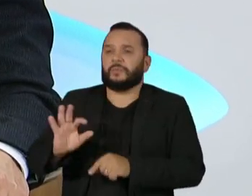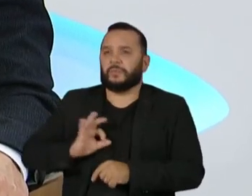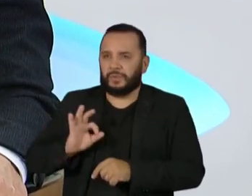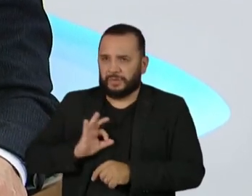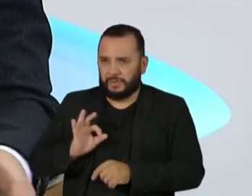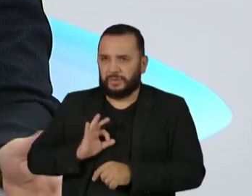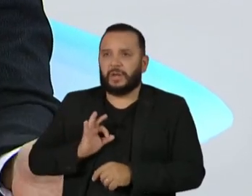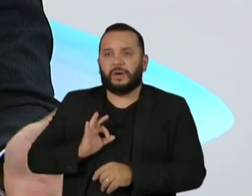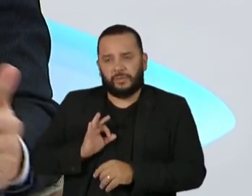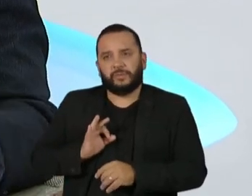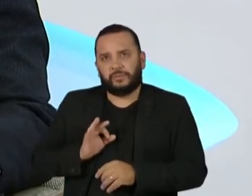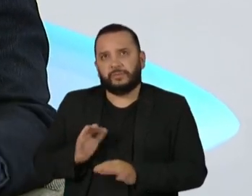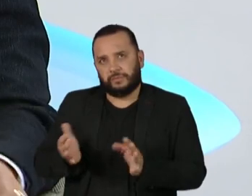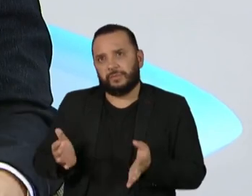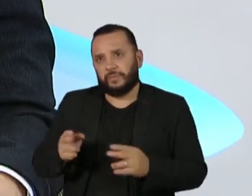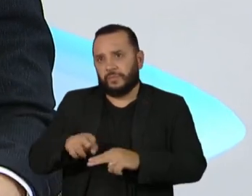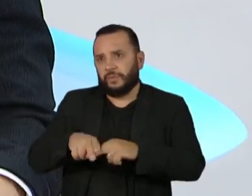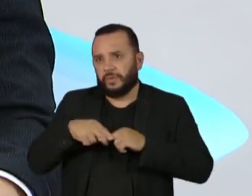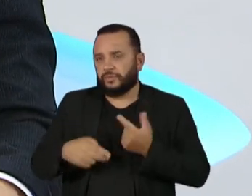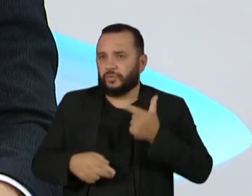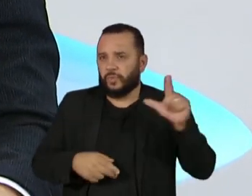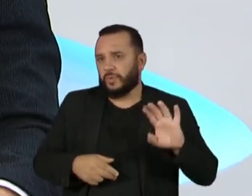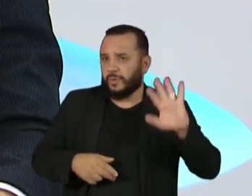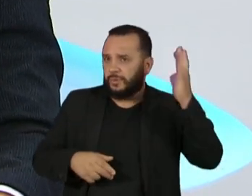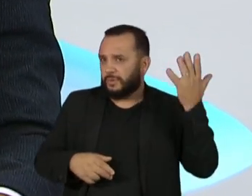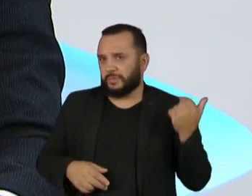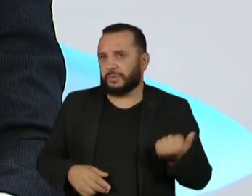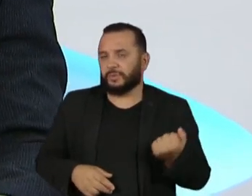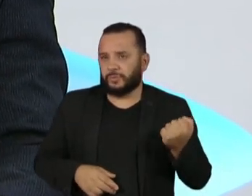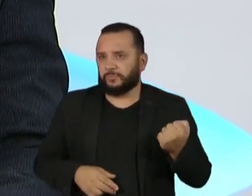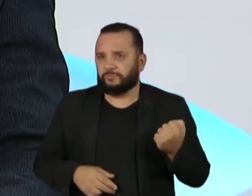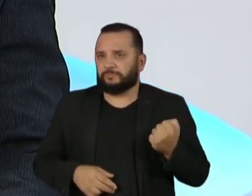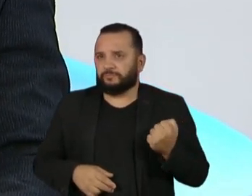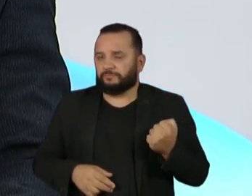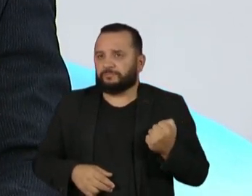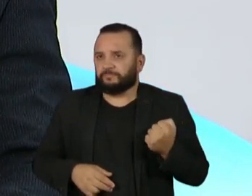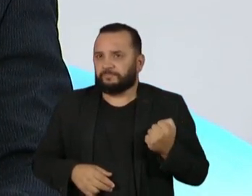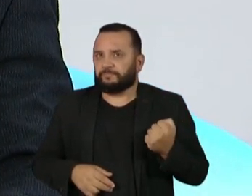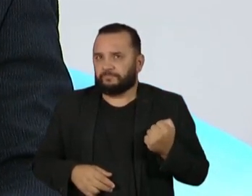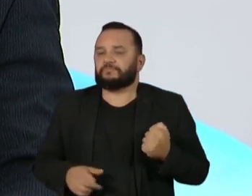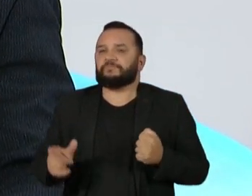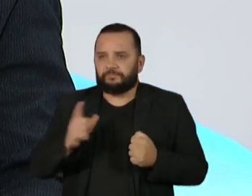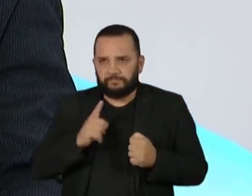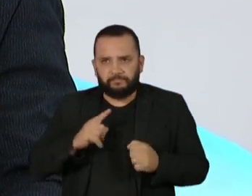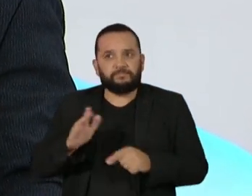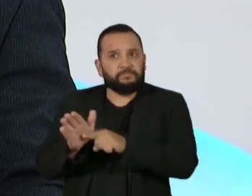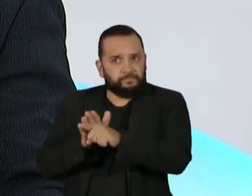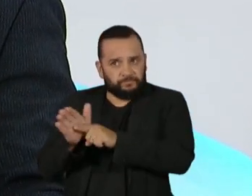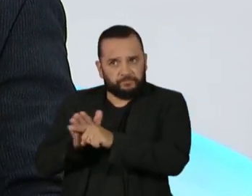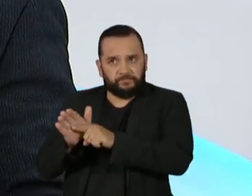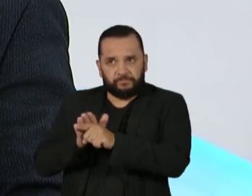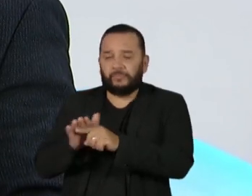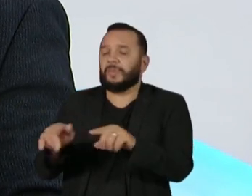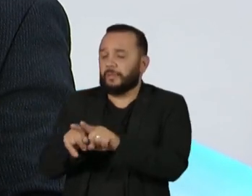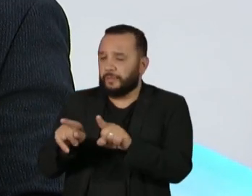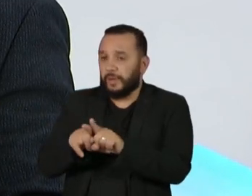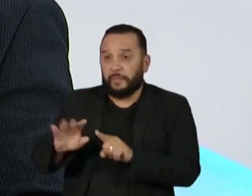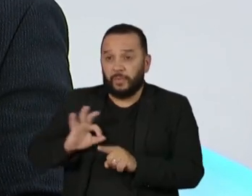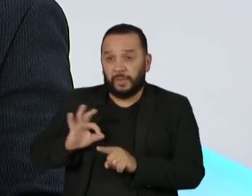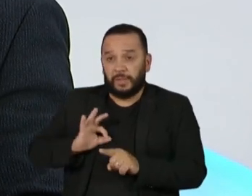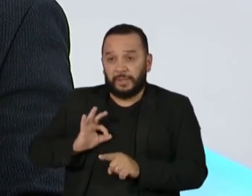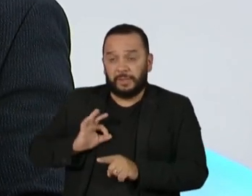instaurado em virtude até de uma outra ocorrência isso está sendo apurado e foi avocado pela Corregedoria da Polícia